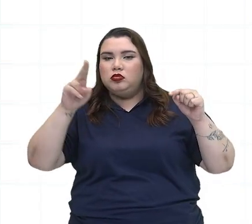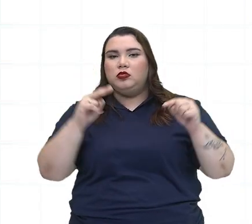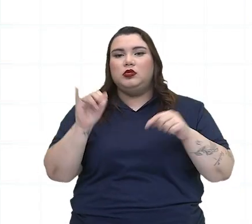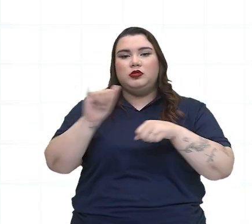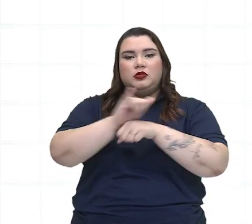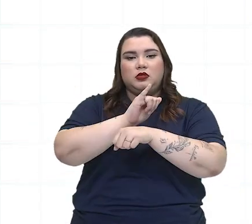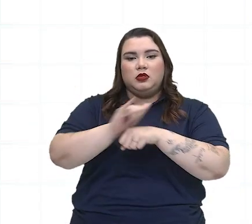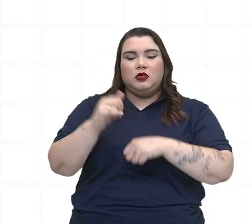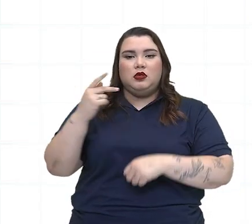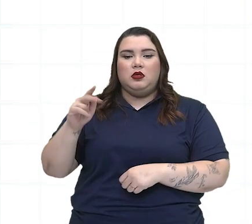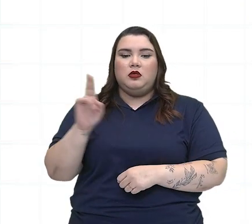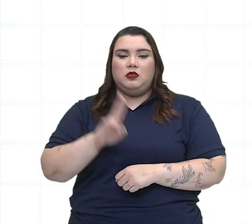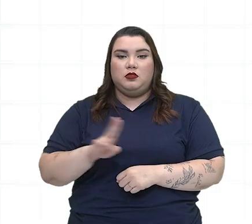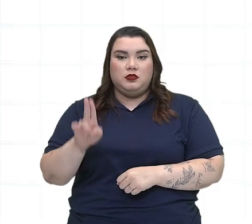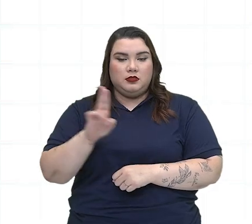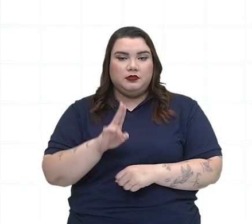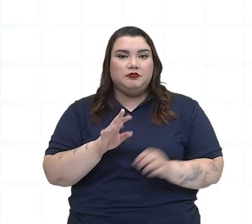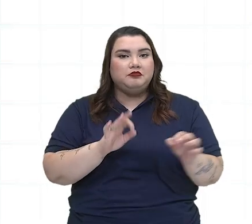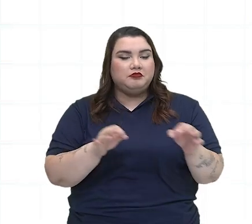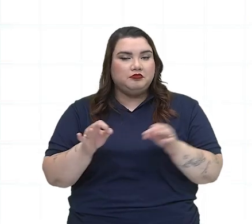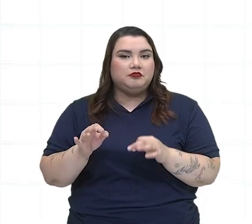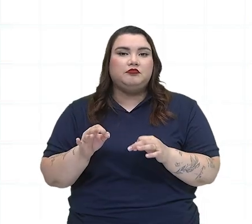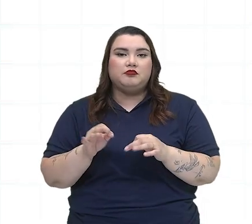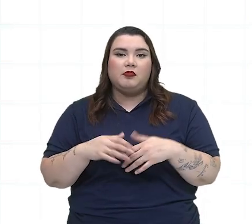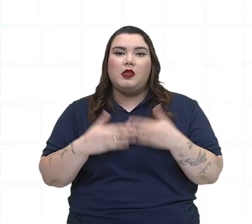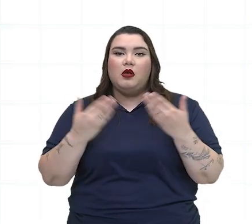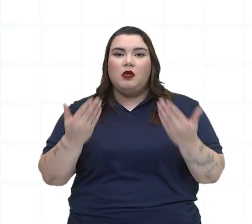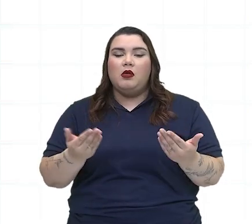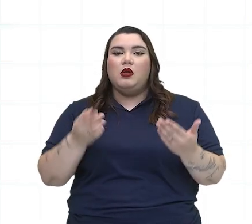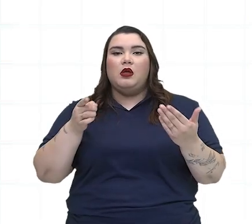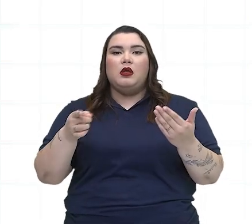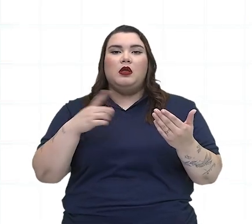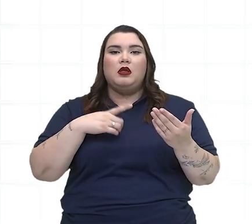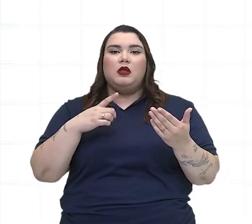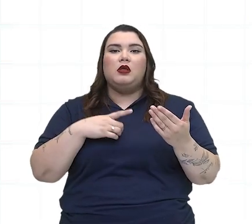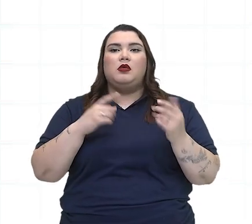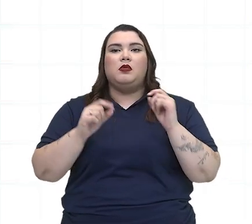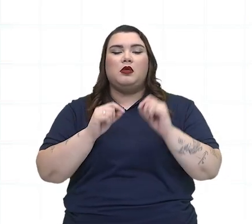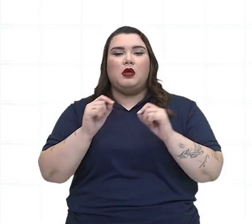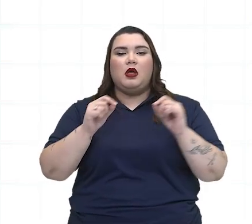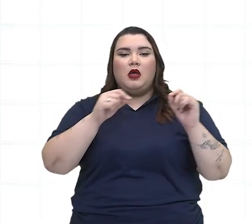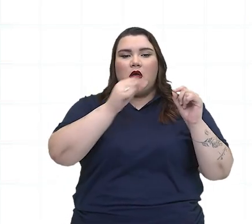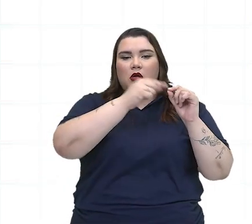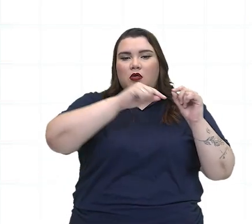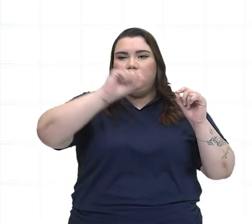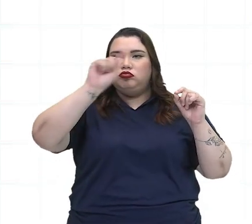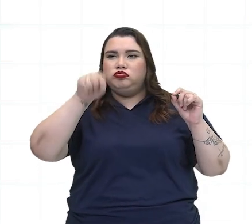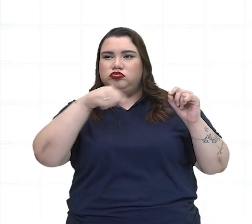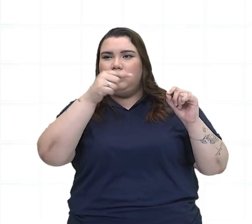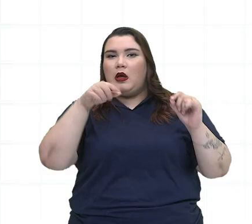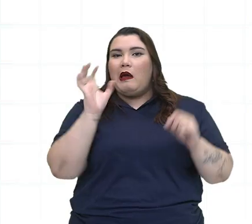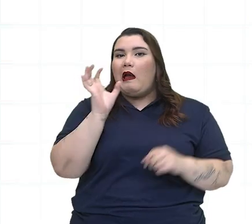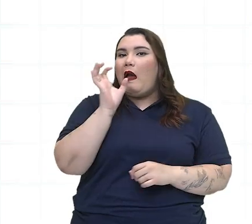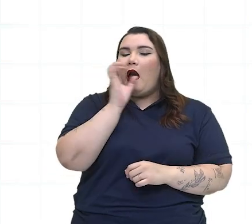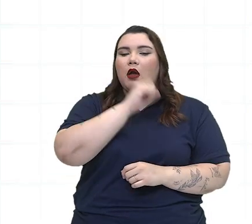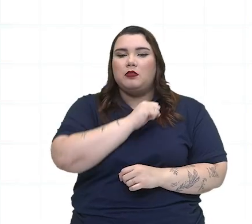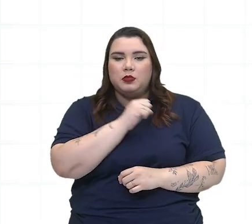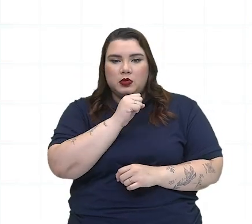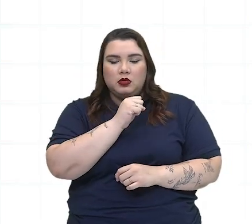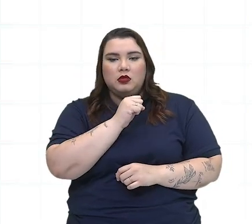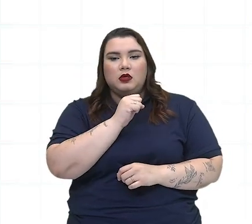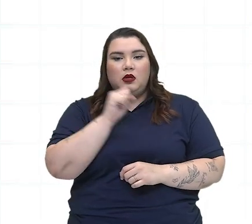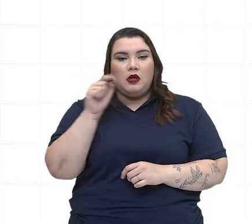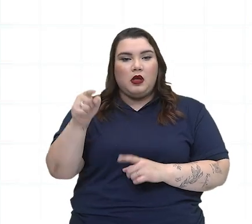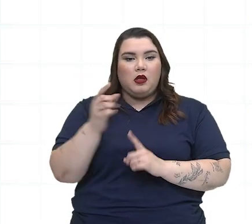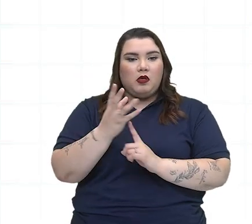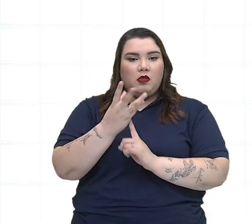dinamismo inédito até então. Então, ele move ali, certo, as linhas rapidamente, ou seja, ele é